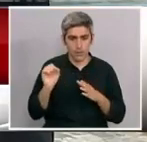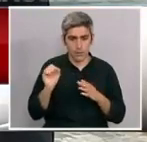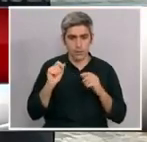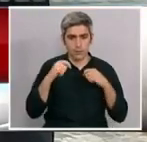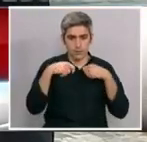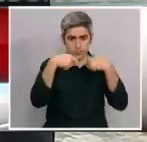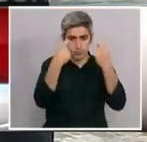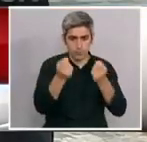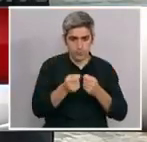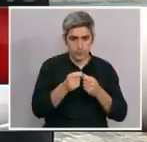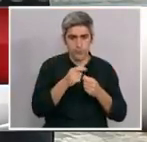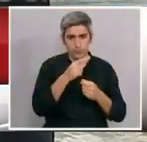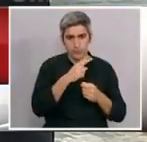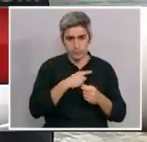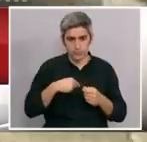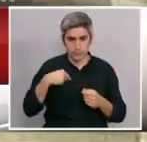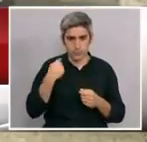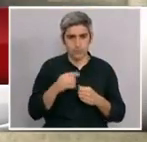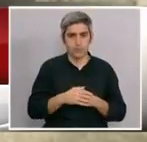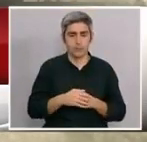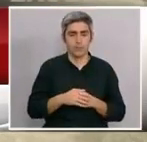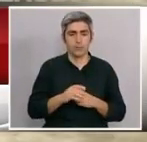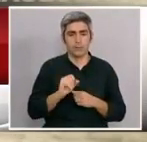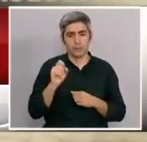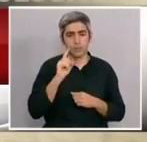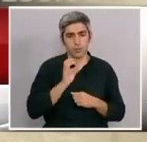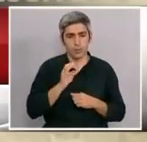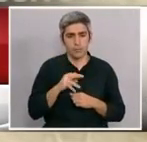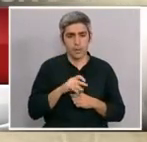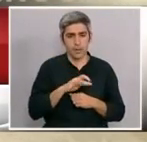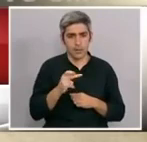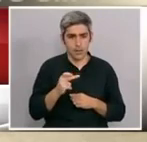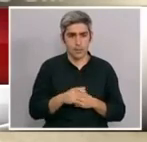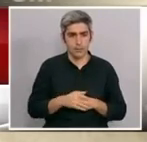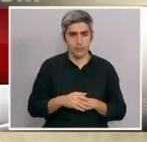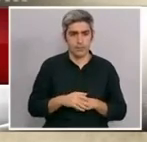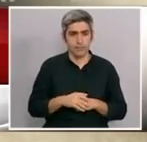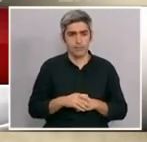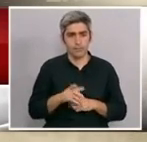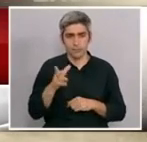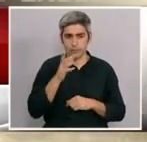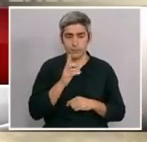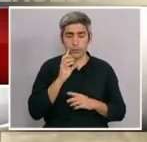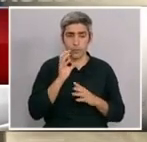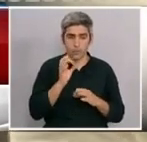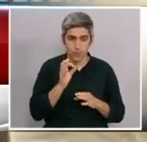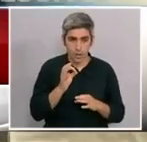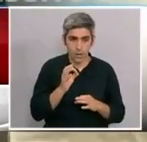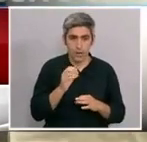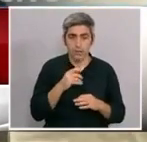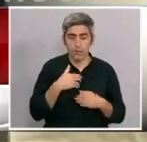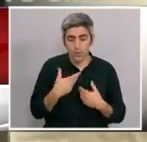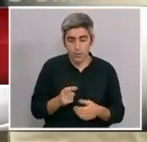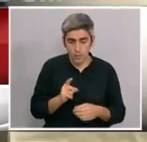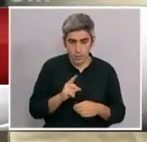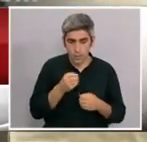no pescoço. Quem era esse colar? Era da Dona Maria. E ela só me disse, tem cuidado, não o deixes cair,